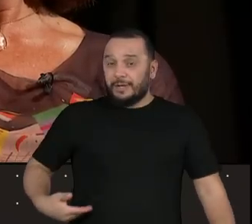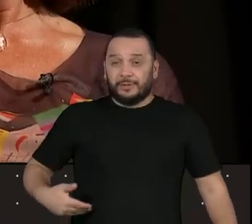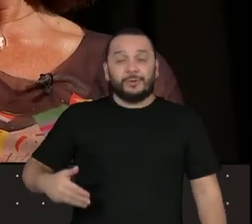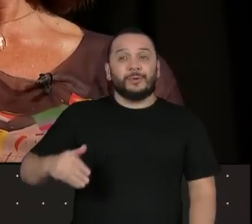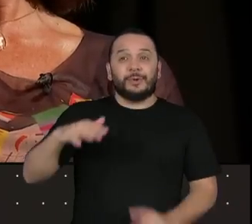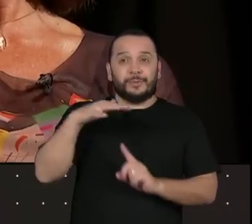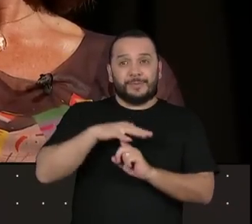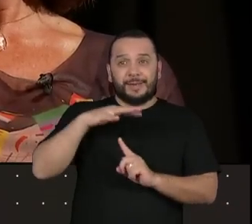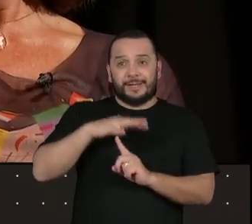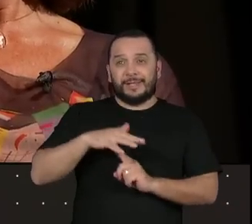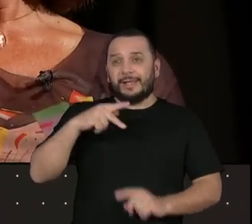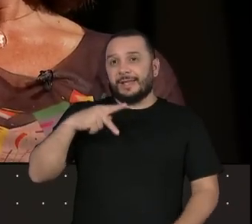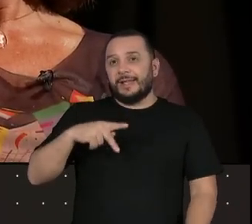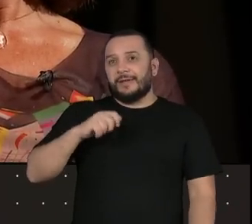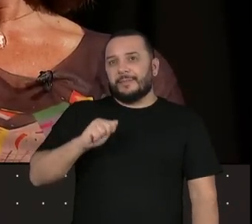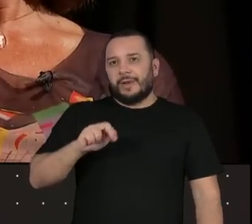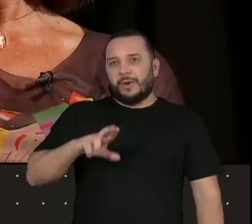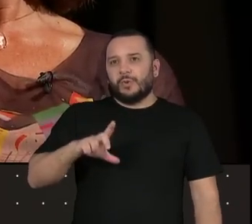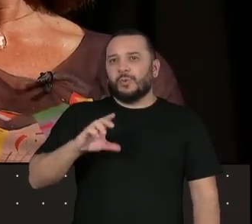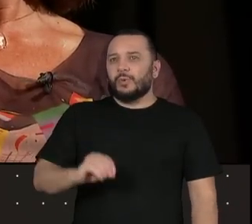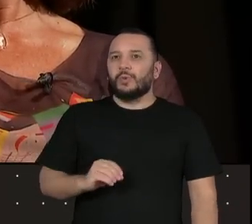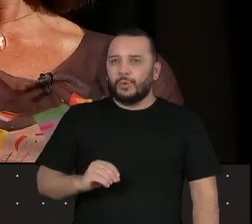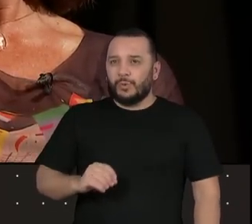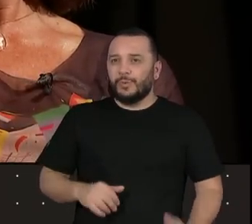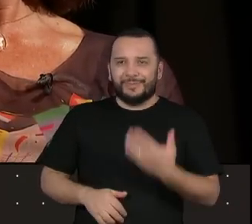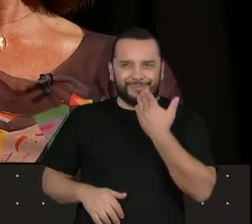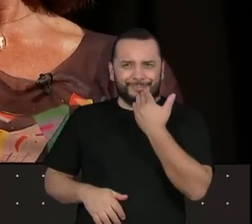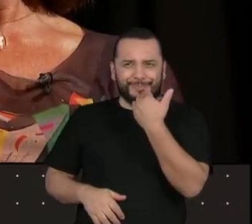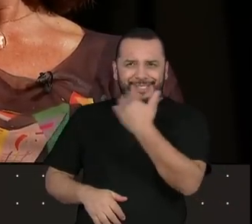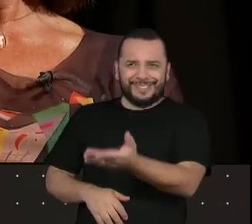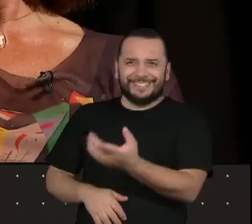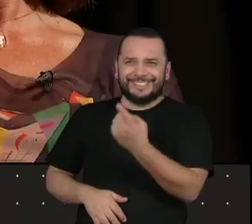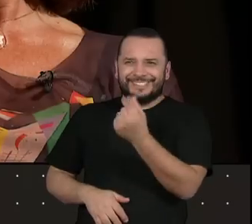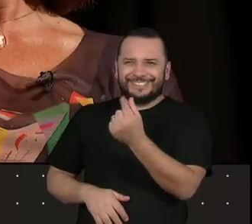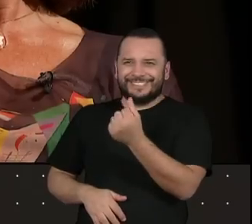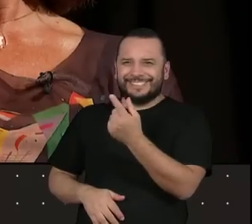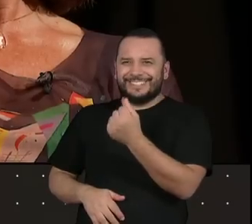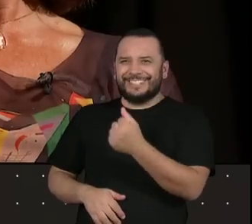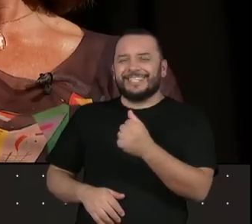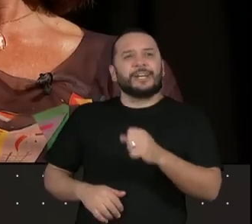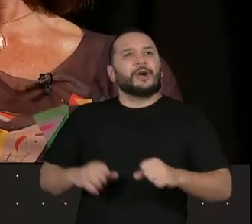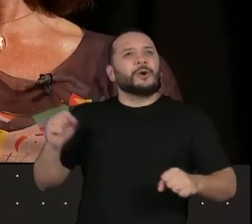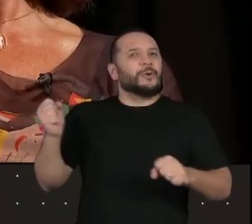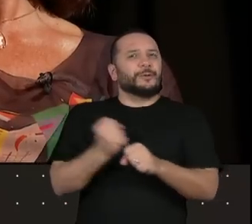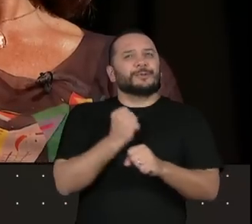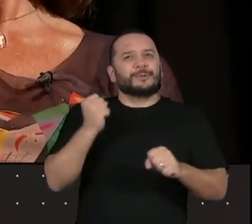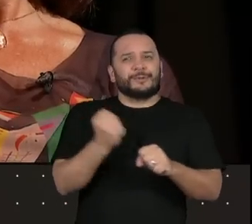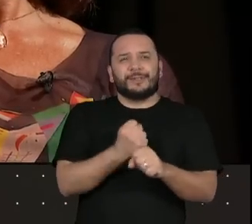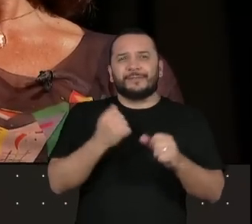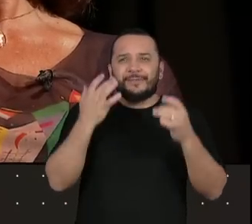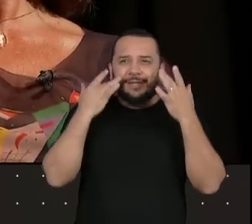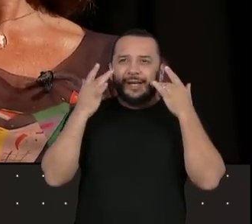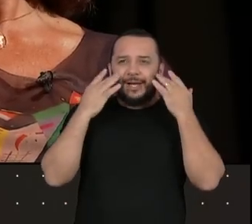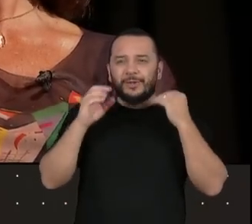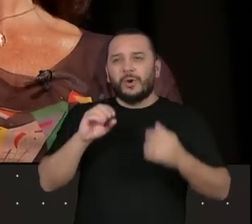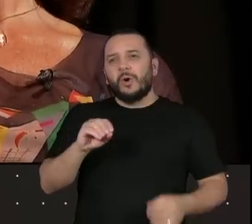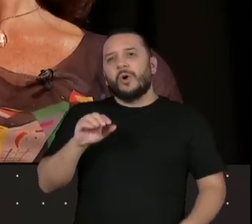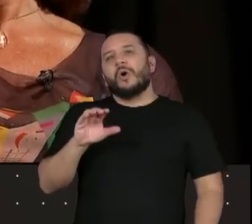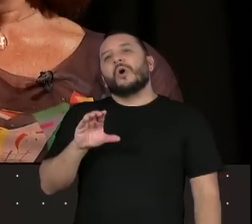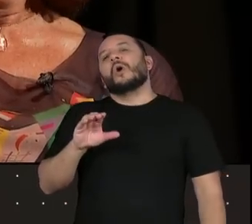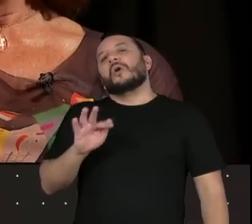Paulo Pimentel. Imagina que absurdo, para pedir dinheiro para a reconstrução da oficina que tinha pego fogo. Lembra?